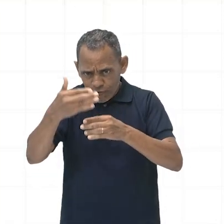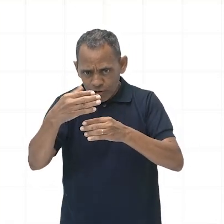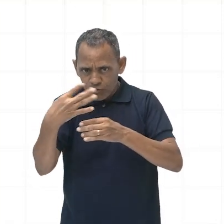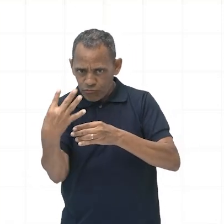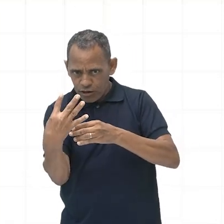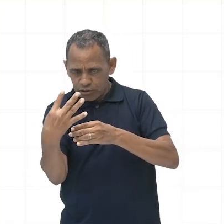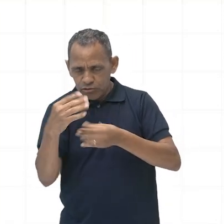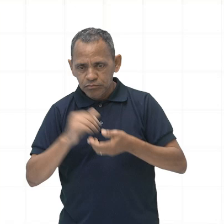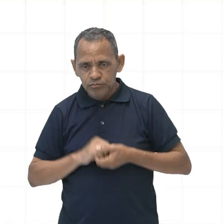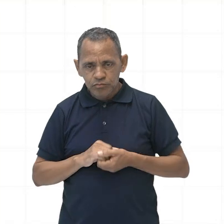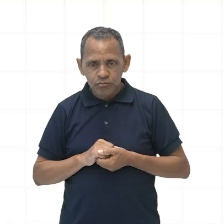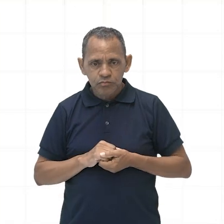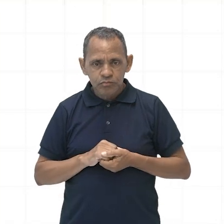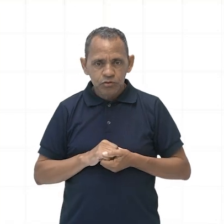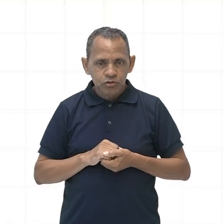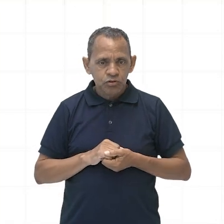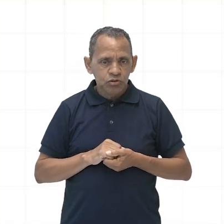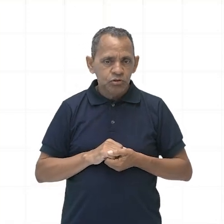esse exemplo,